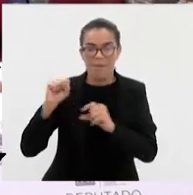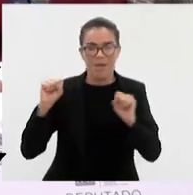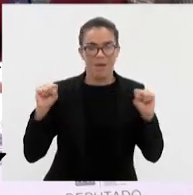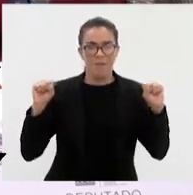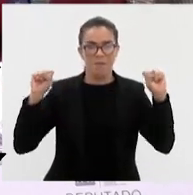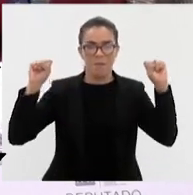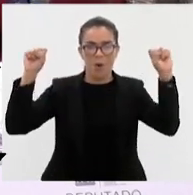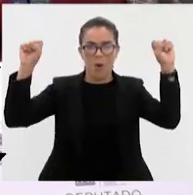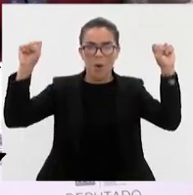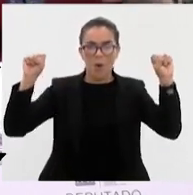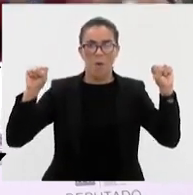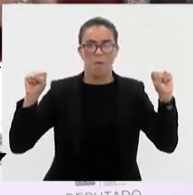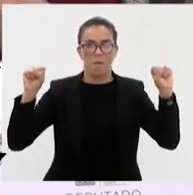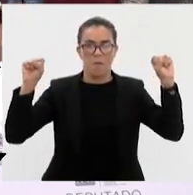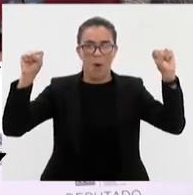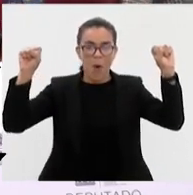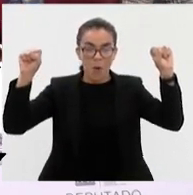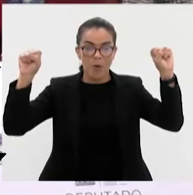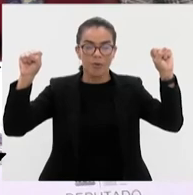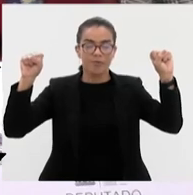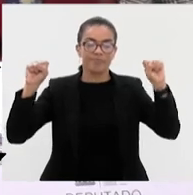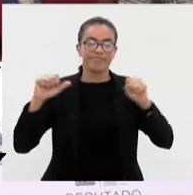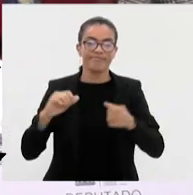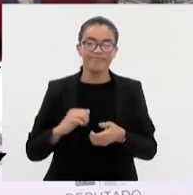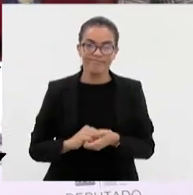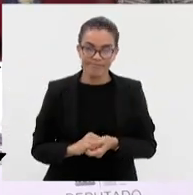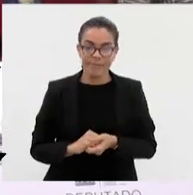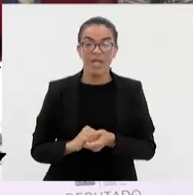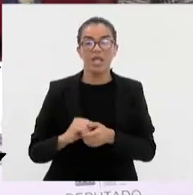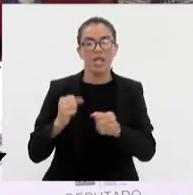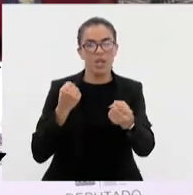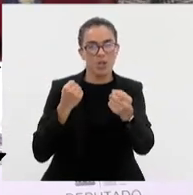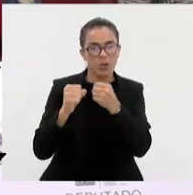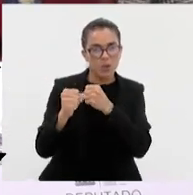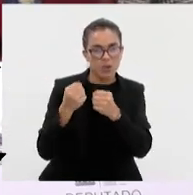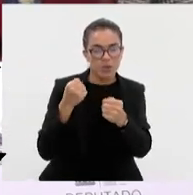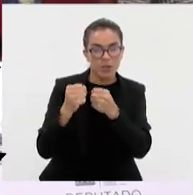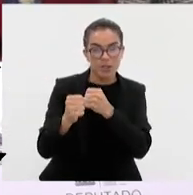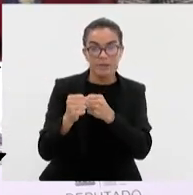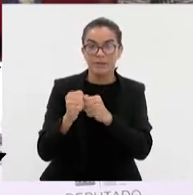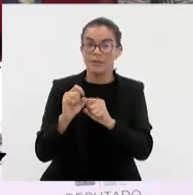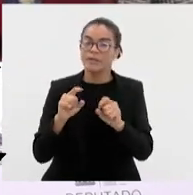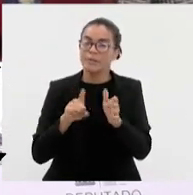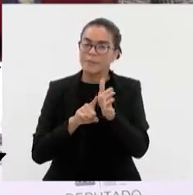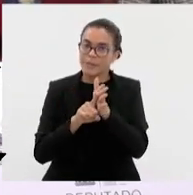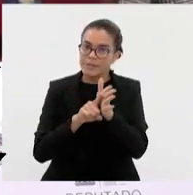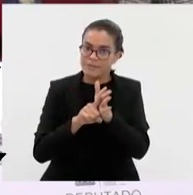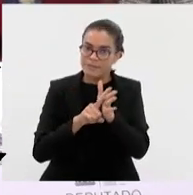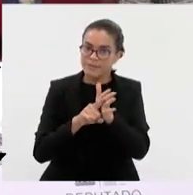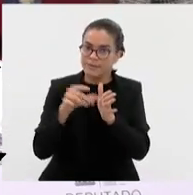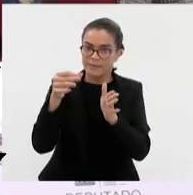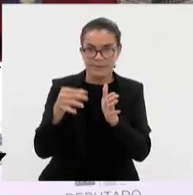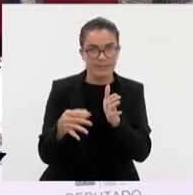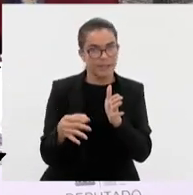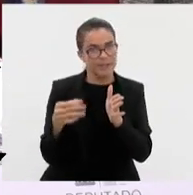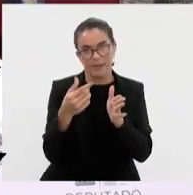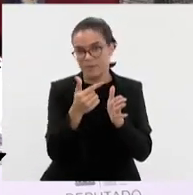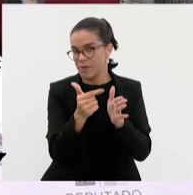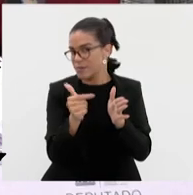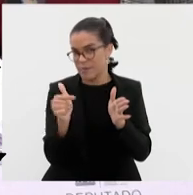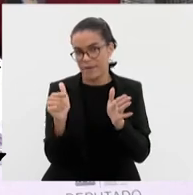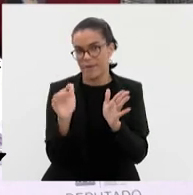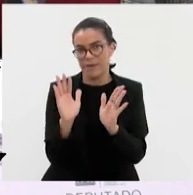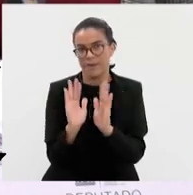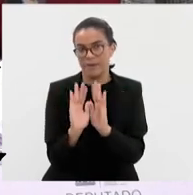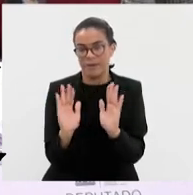peso. Então, veja, há pesquisas não definidas, como disse o nosso deputado Flávio